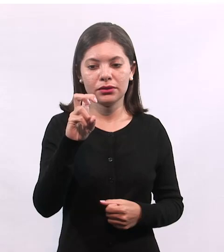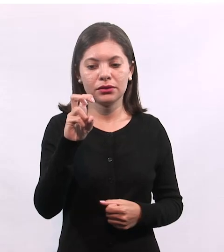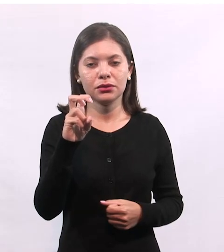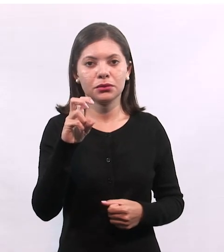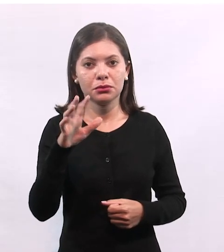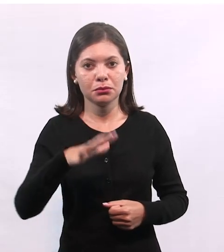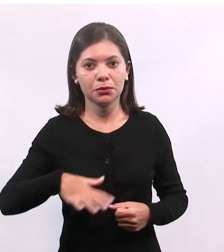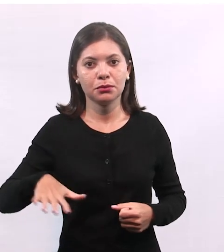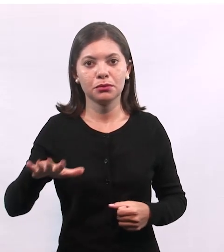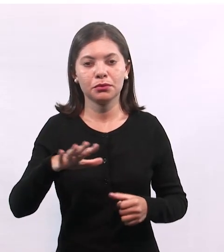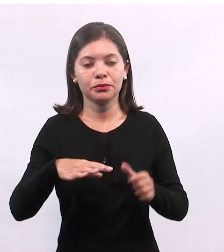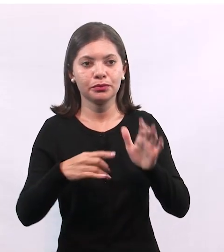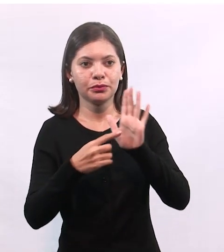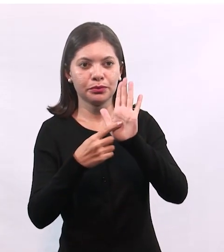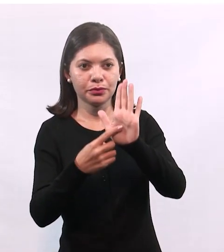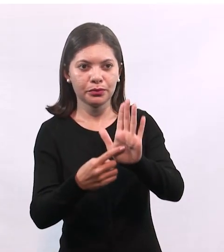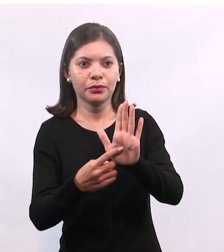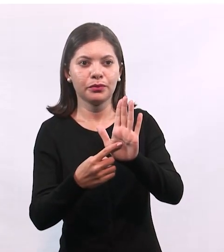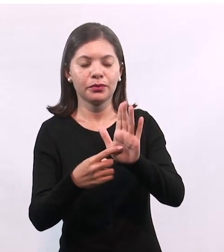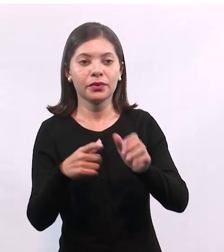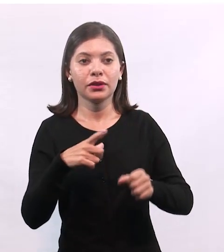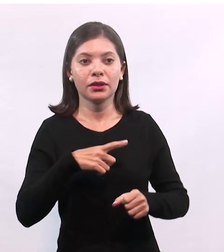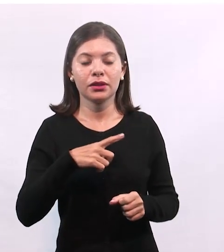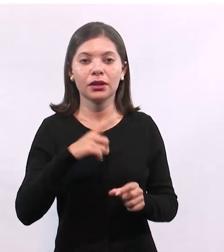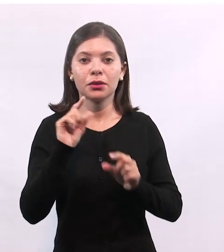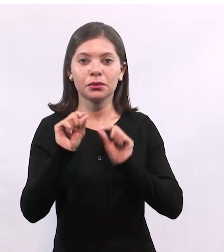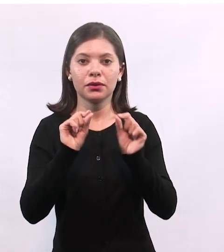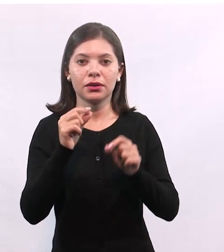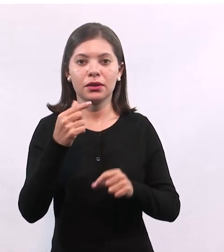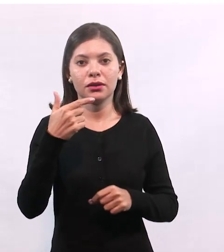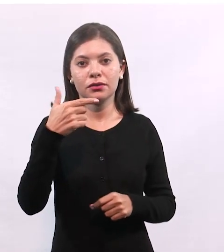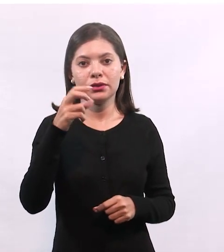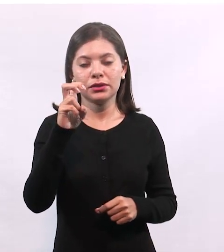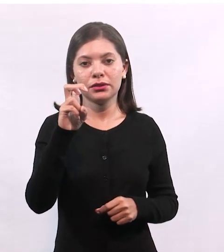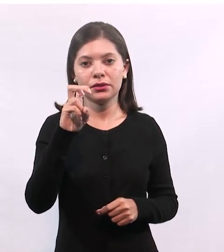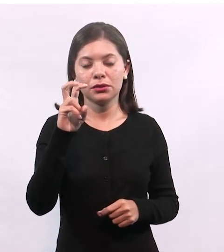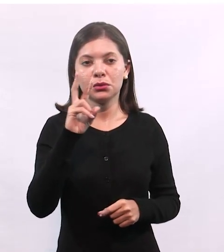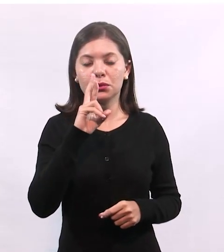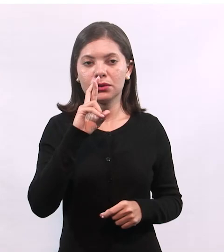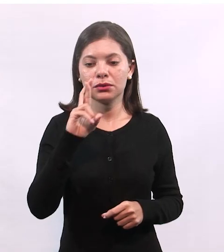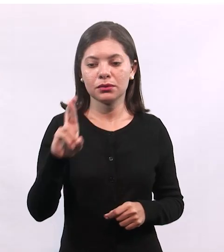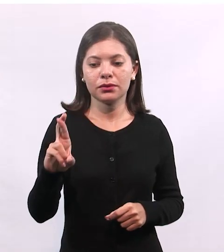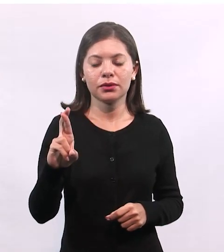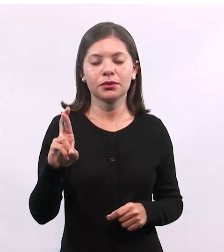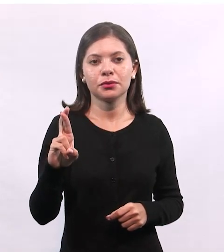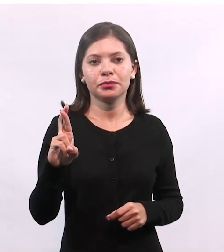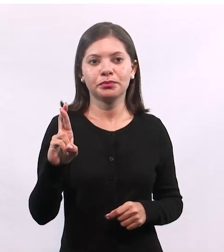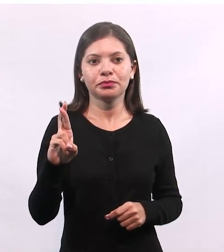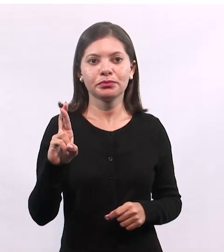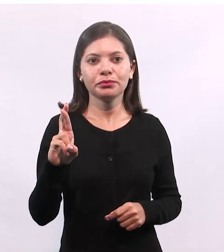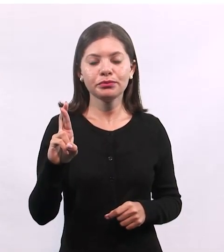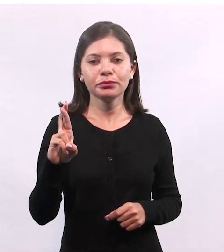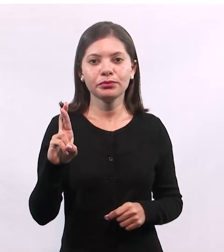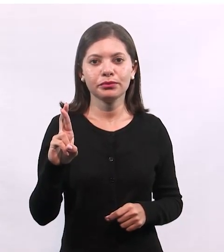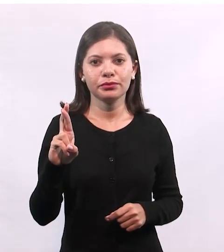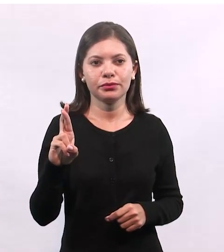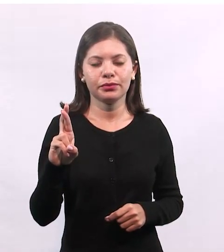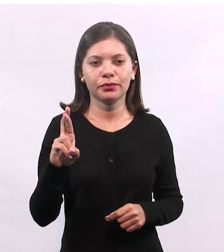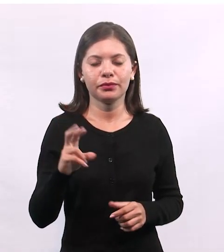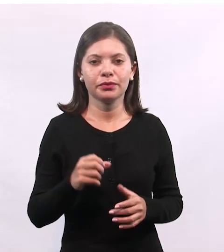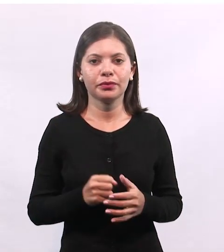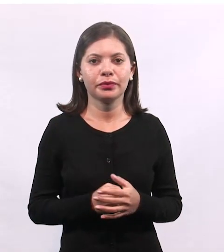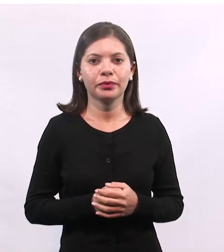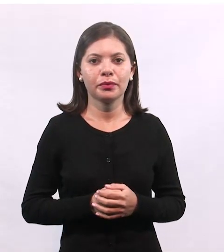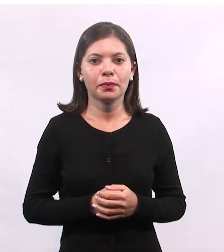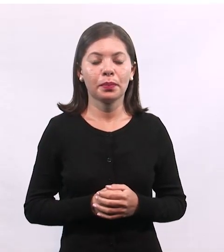meu espaço amostral ele possui 25 resultados possíveis que seria um de cada